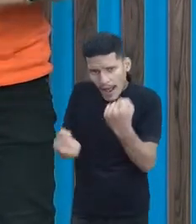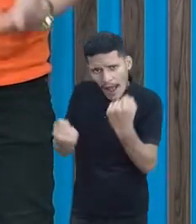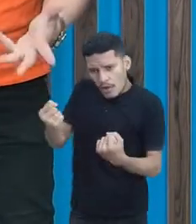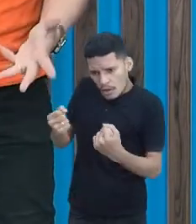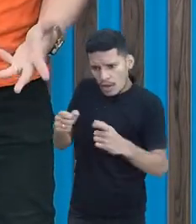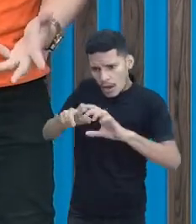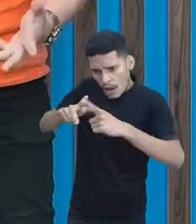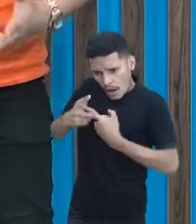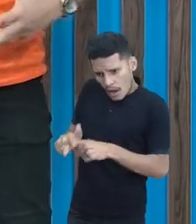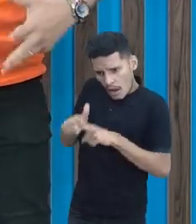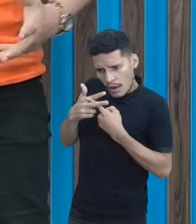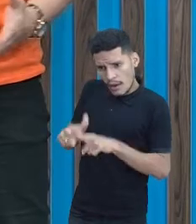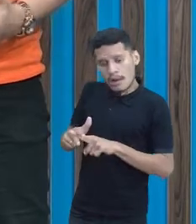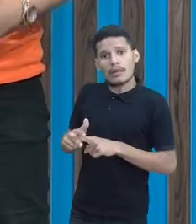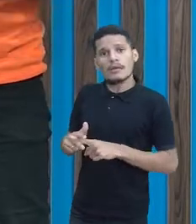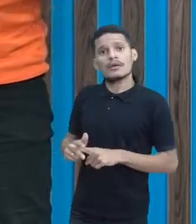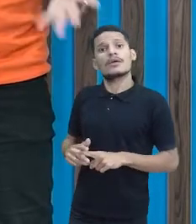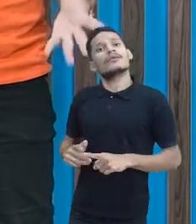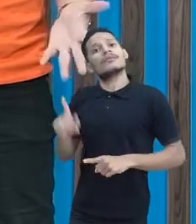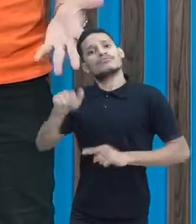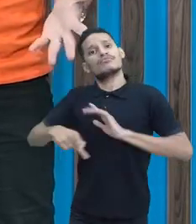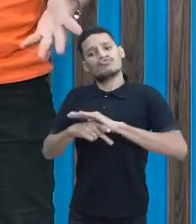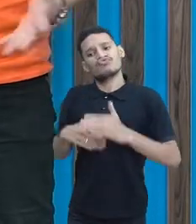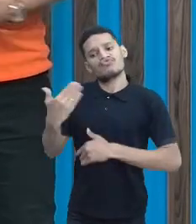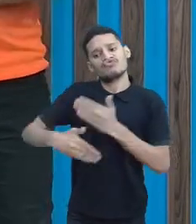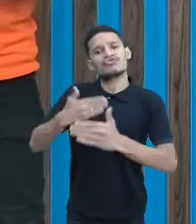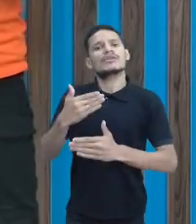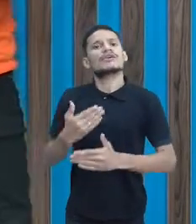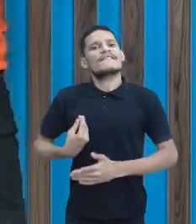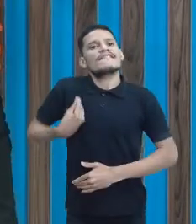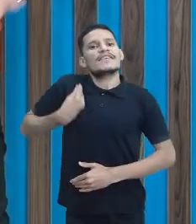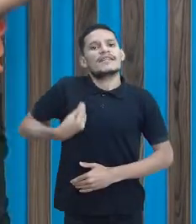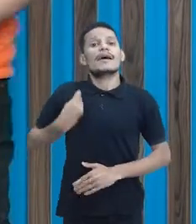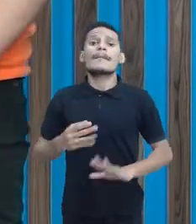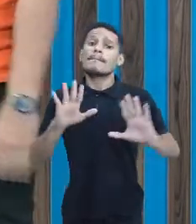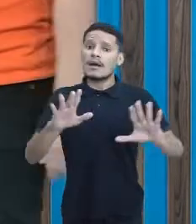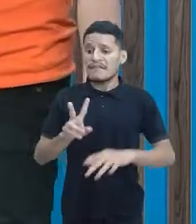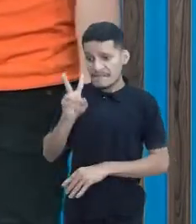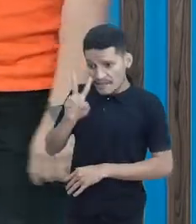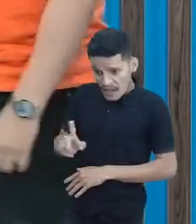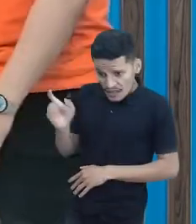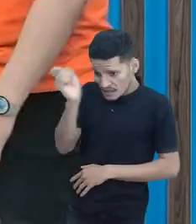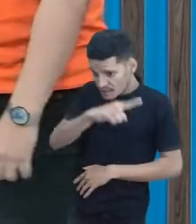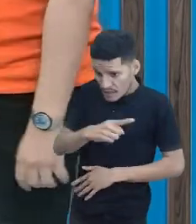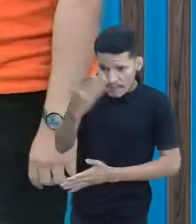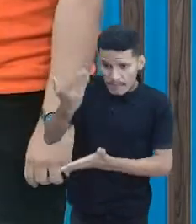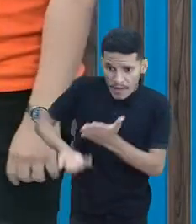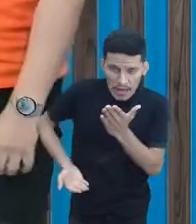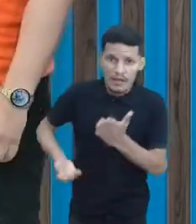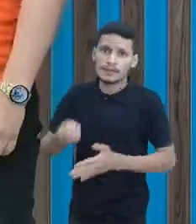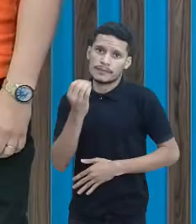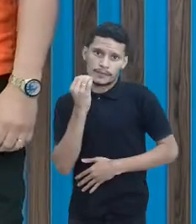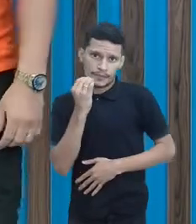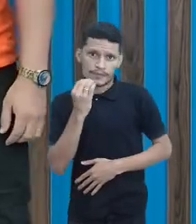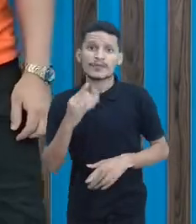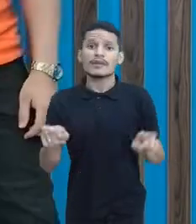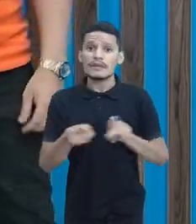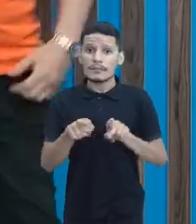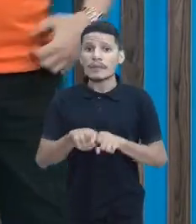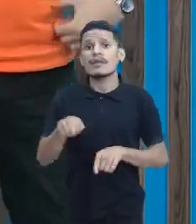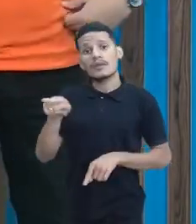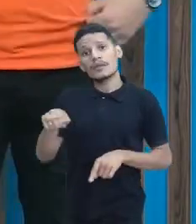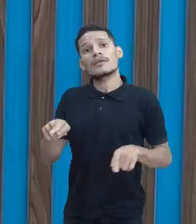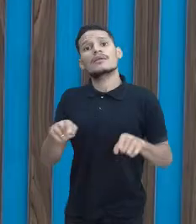vida avançar. Mas aí você só olha para as dificuldades e deixa a oportunidade passar. Pois é, essa mensagem é interessante porque